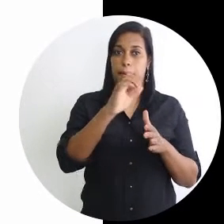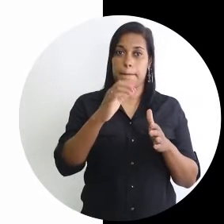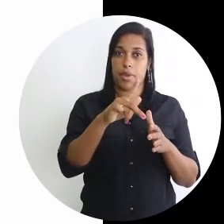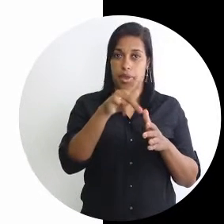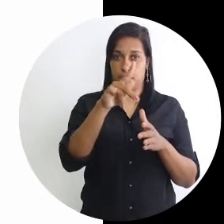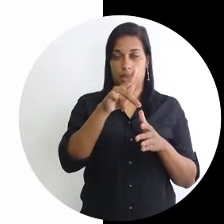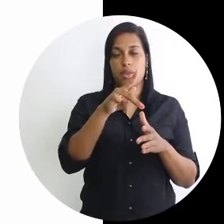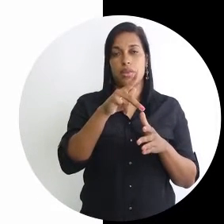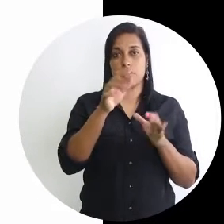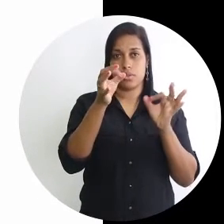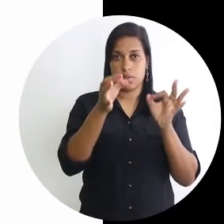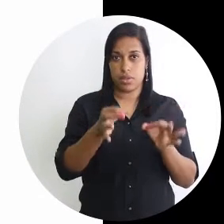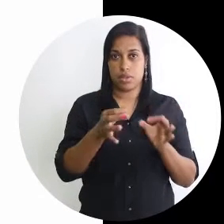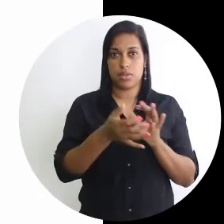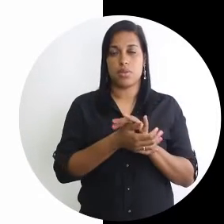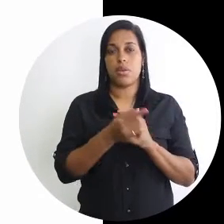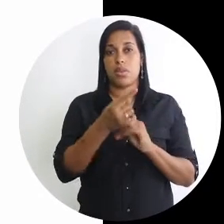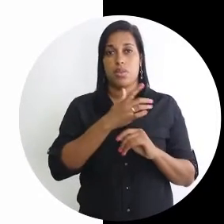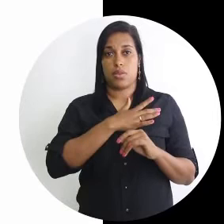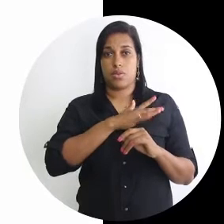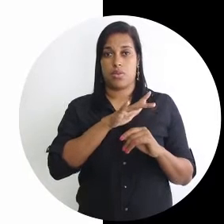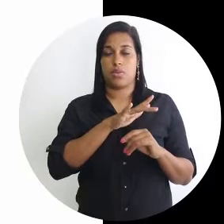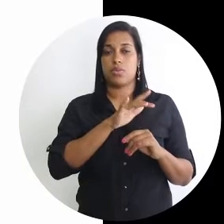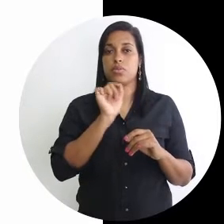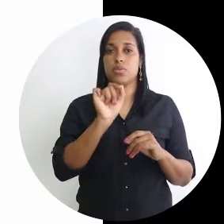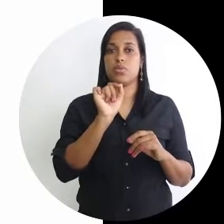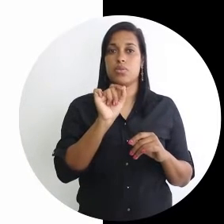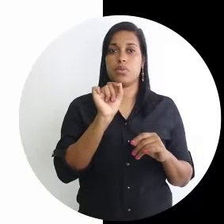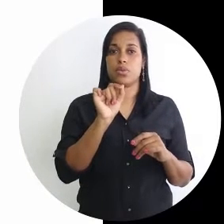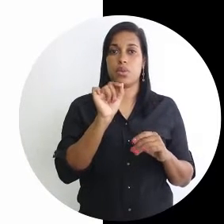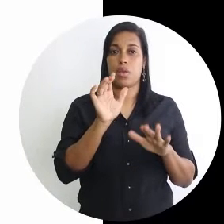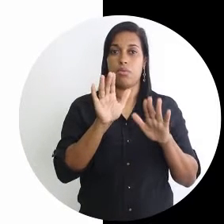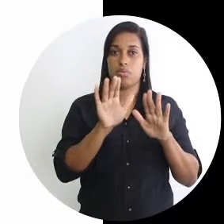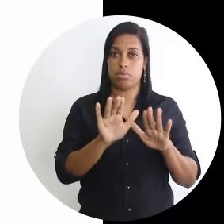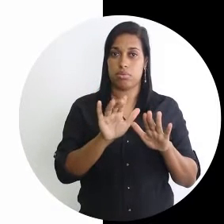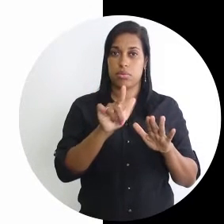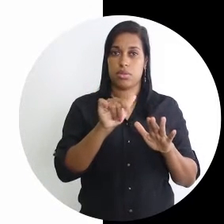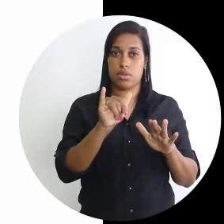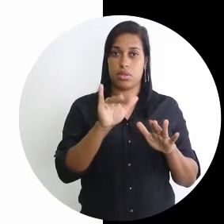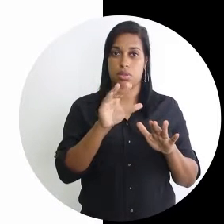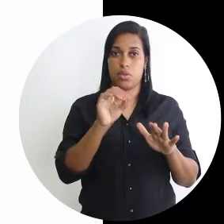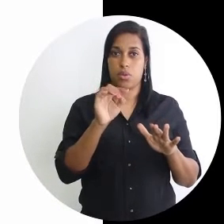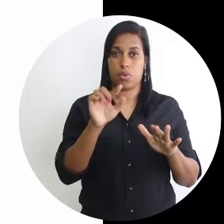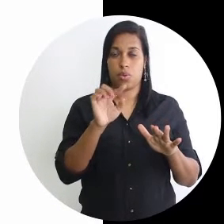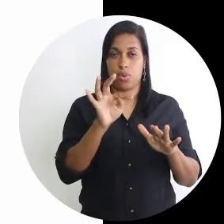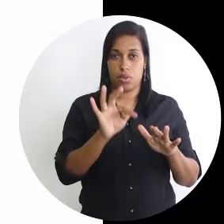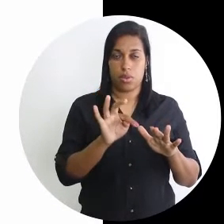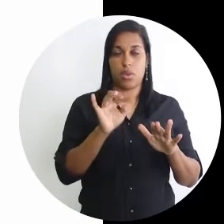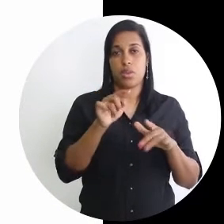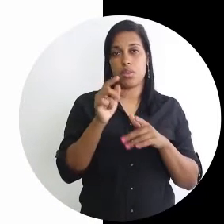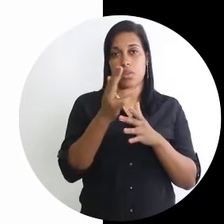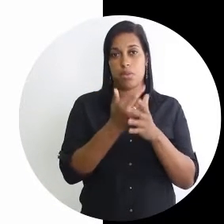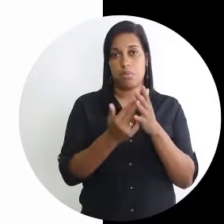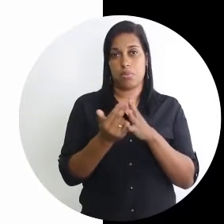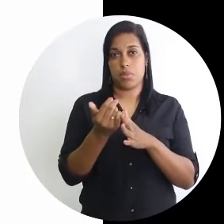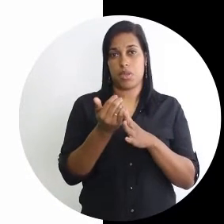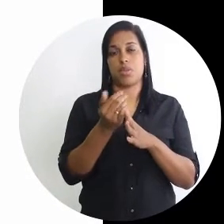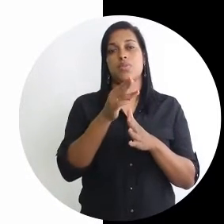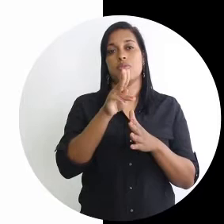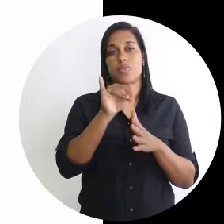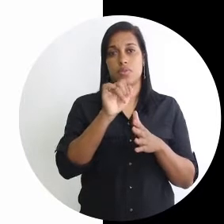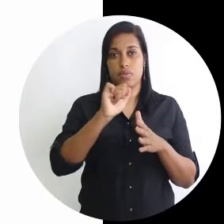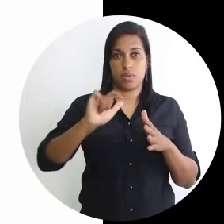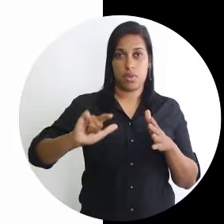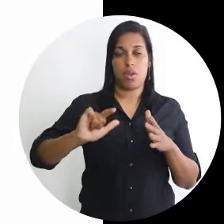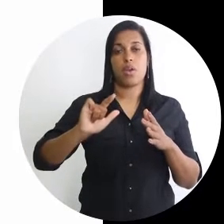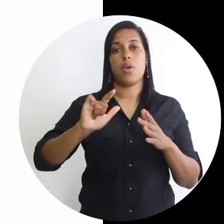certo? Ele mostra aqui, o frame layout. Aí ele coloca essa imagem, image view big, que é essa